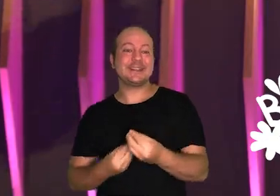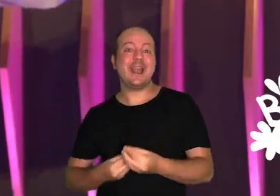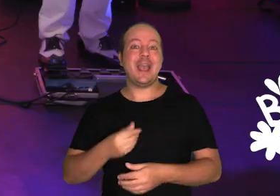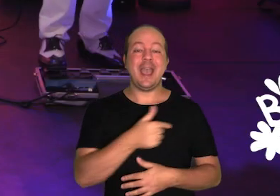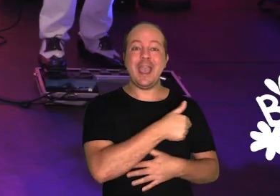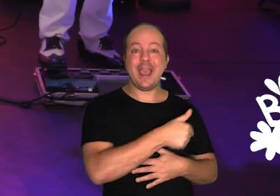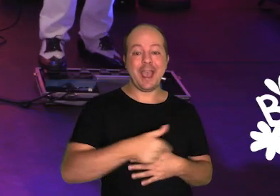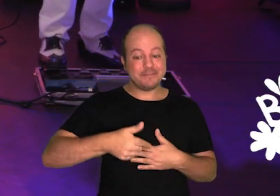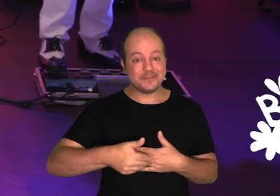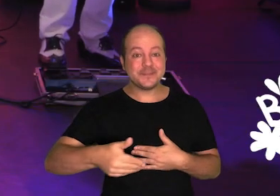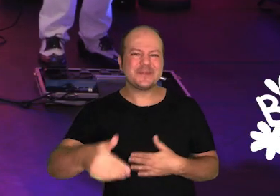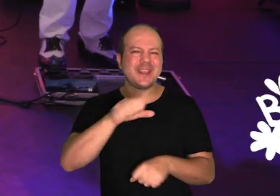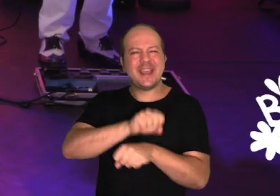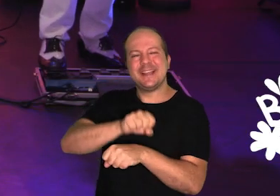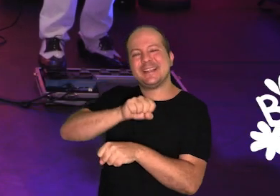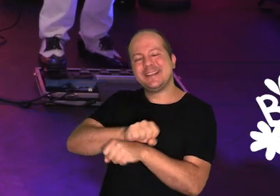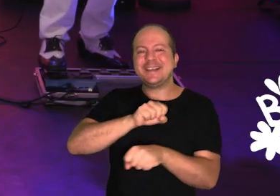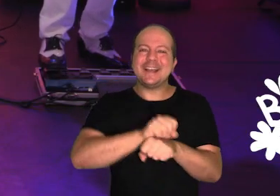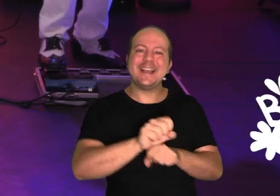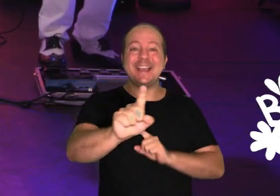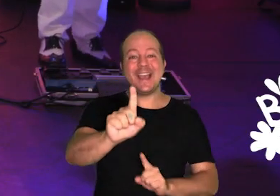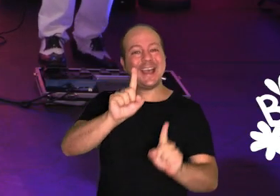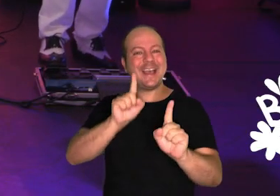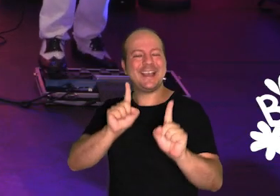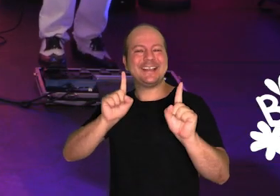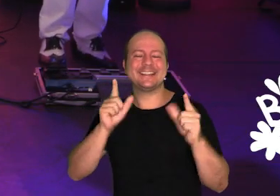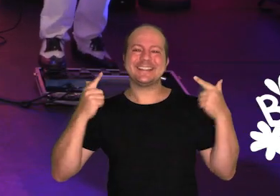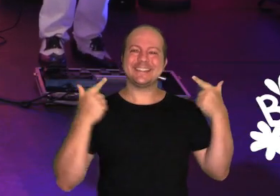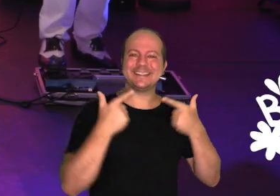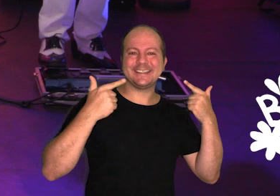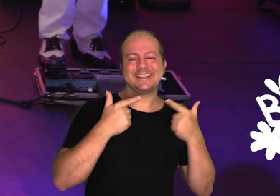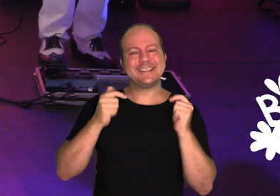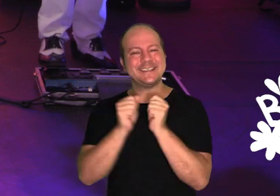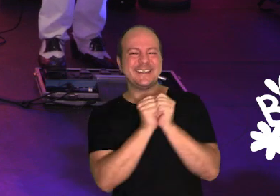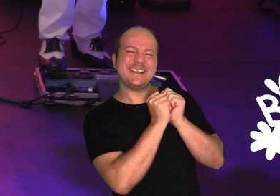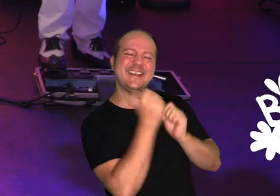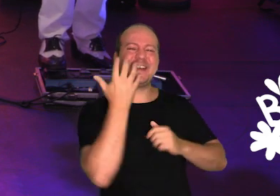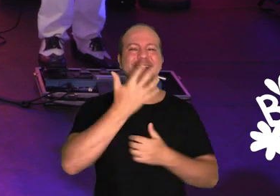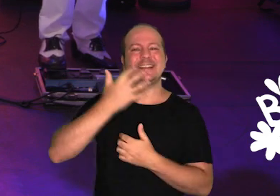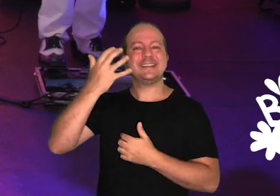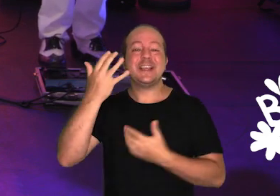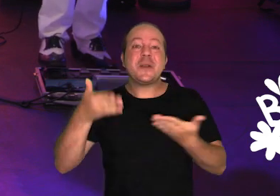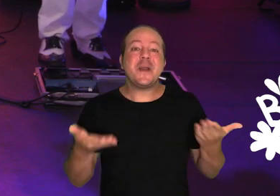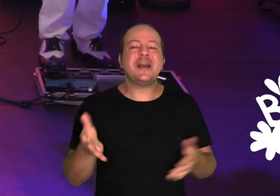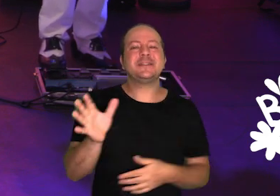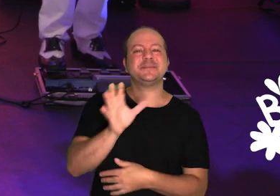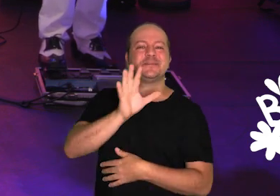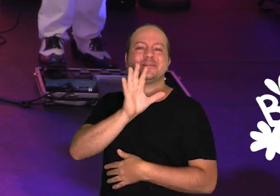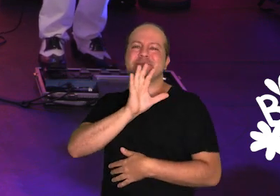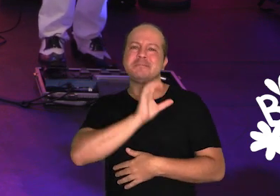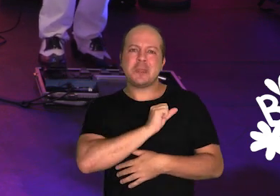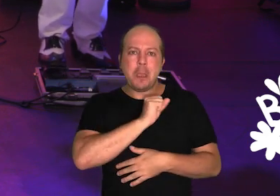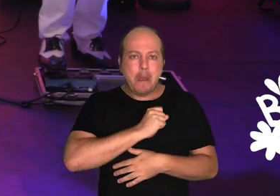A semana inteira fiquei esperando pra te ver sorrindo, pra te ver cantando. Quando a gente